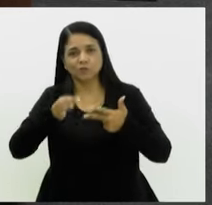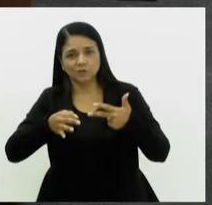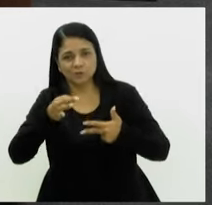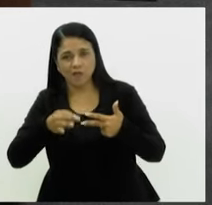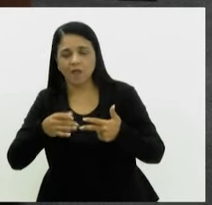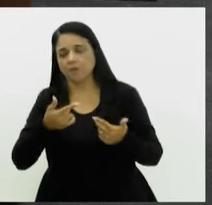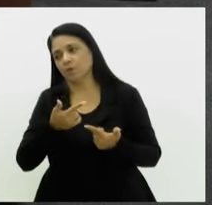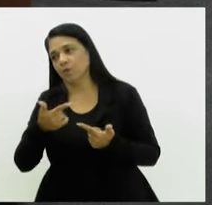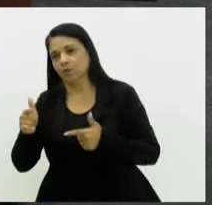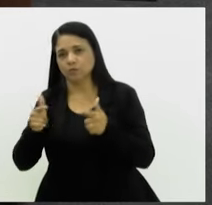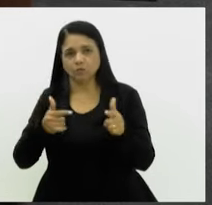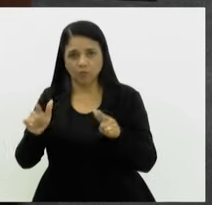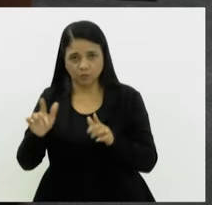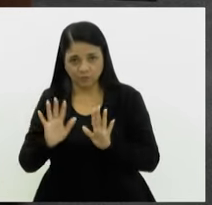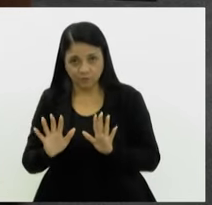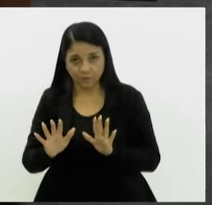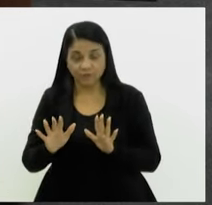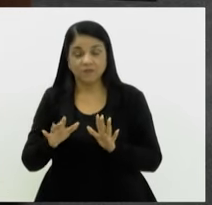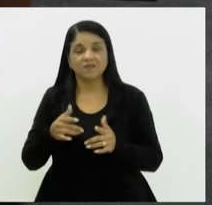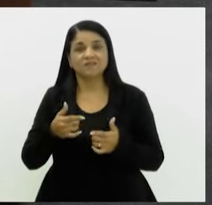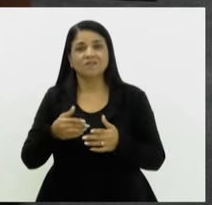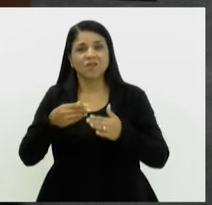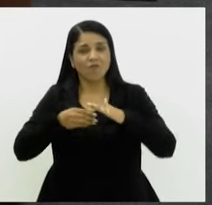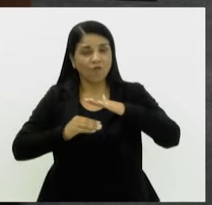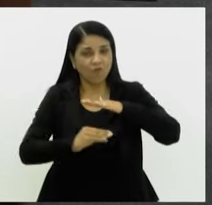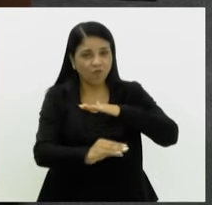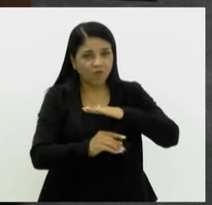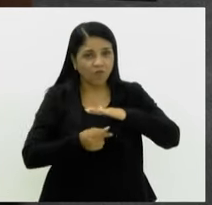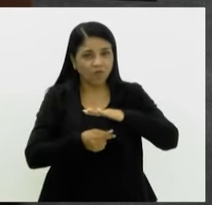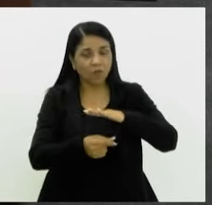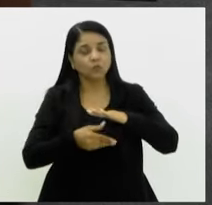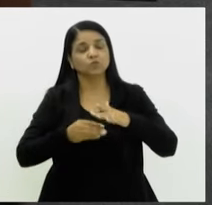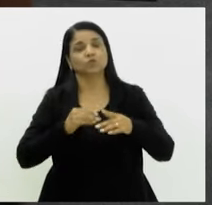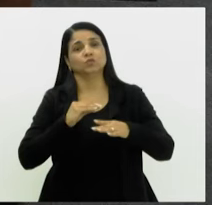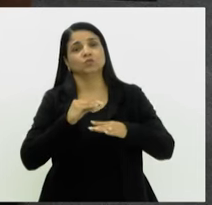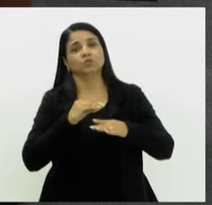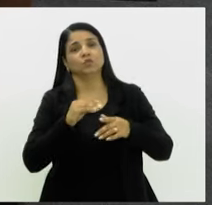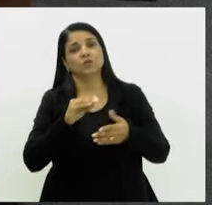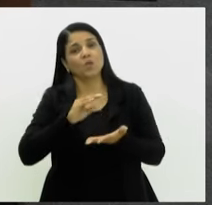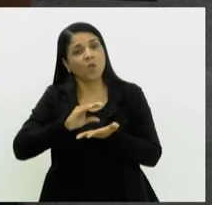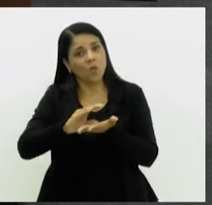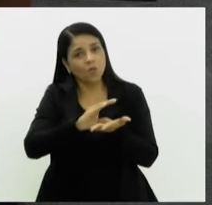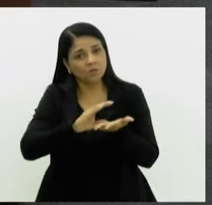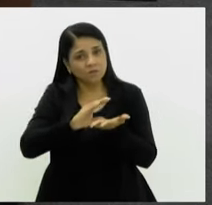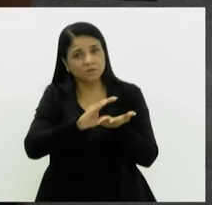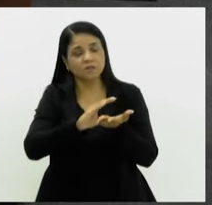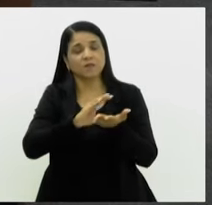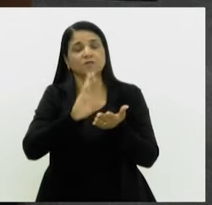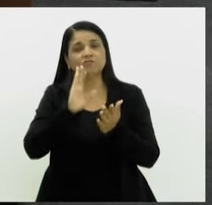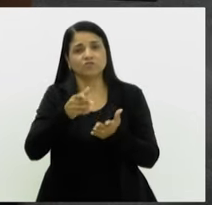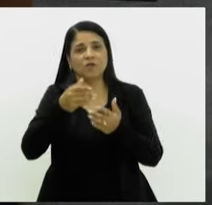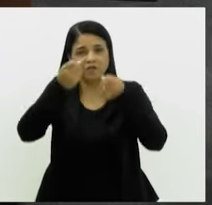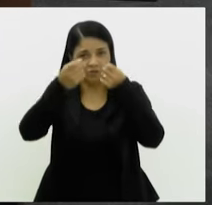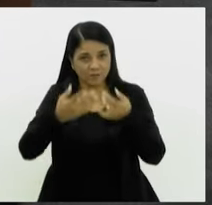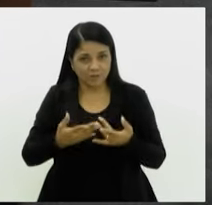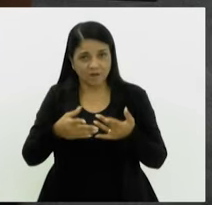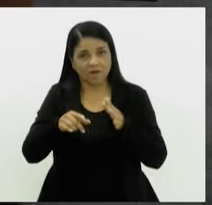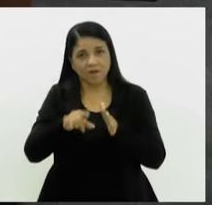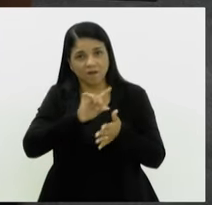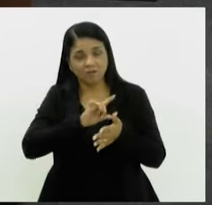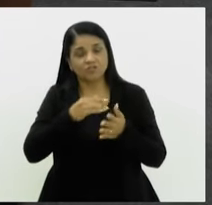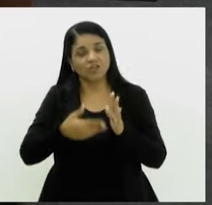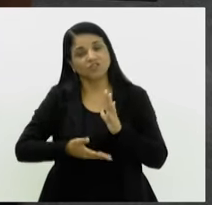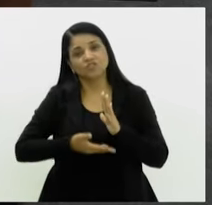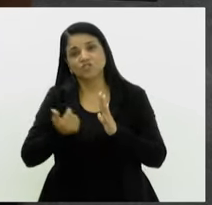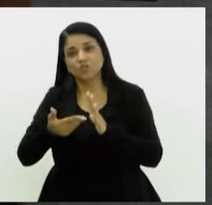Então, houve já nesses outros fundos e conselhos que eu mencionei e que eles foram posteriormente retirados por essa